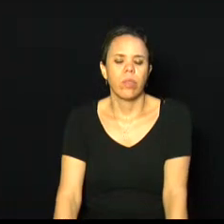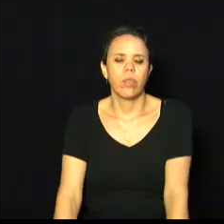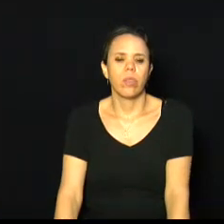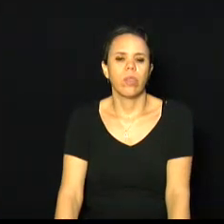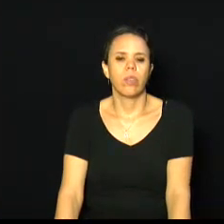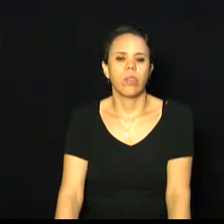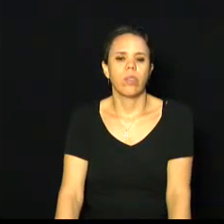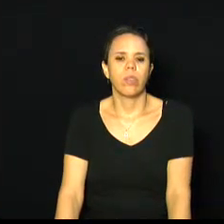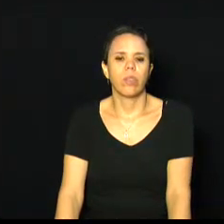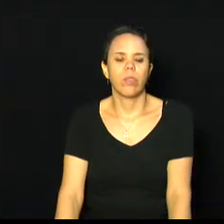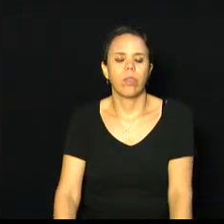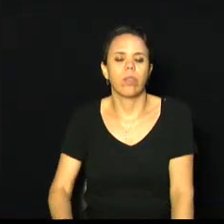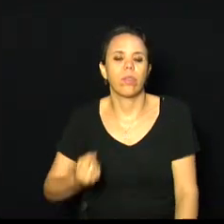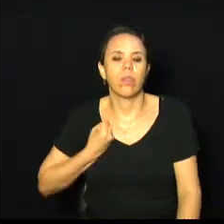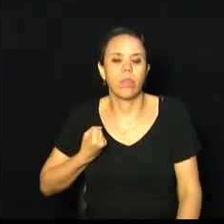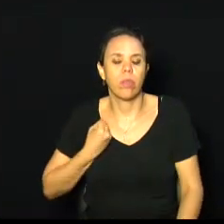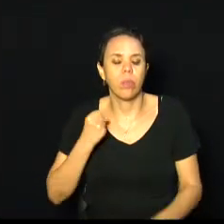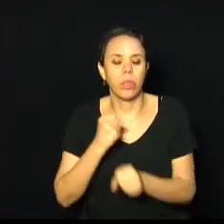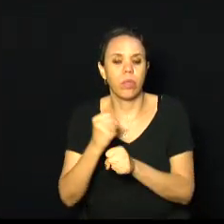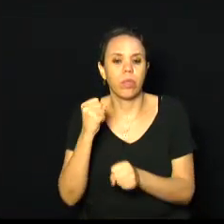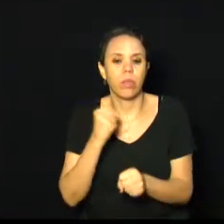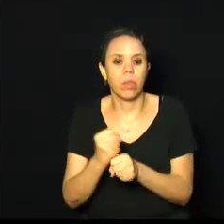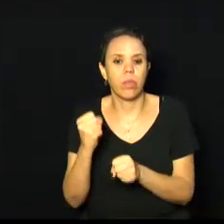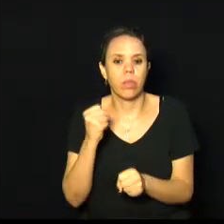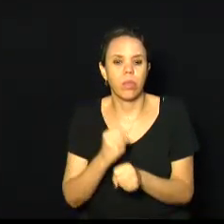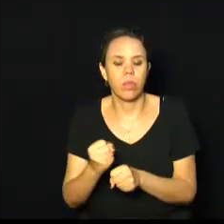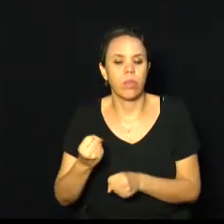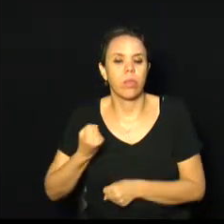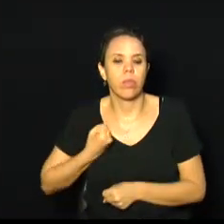Radical, Código de Obras,